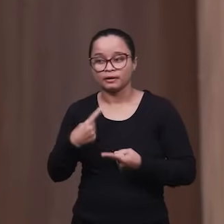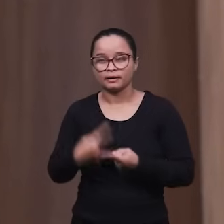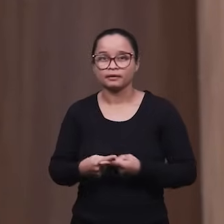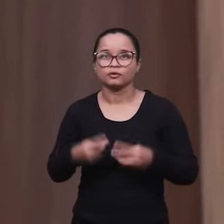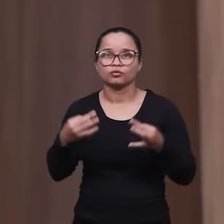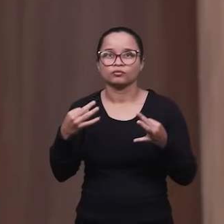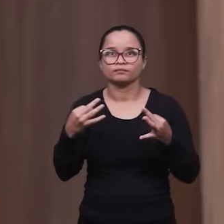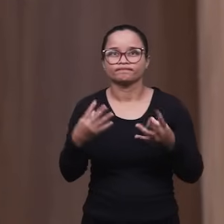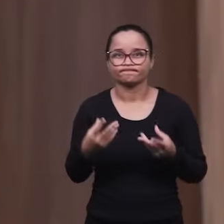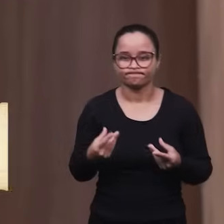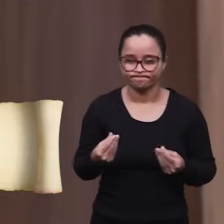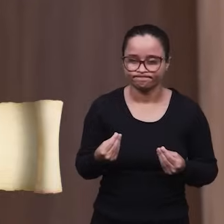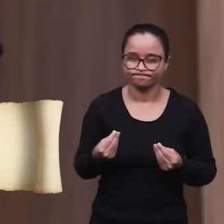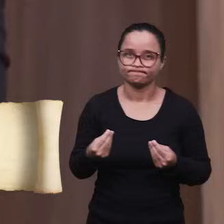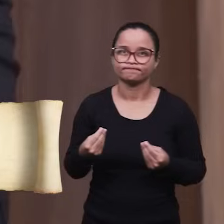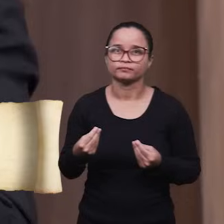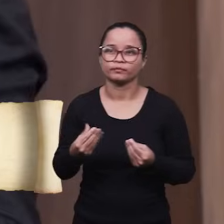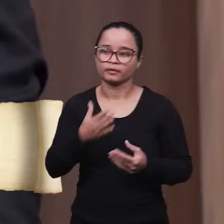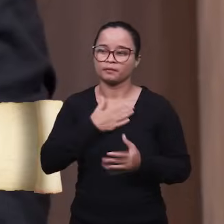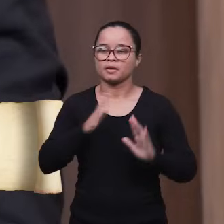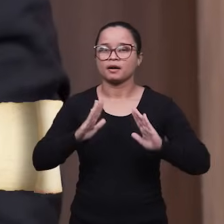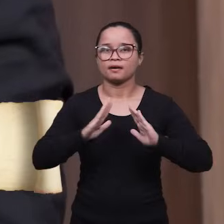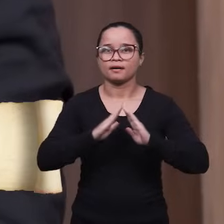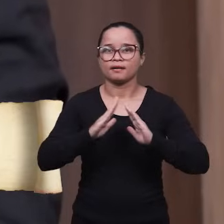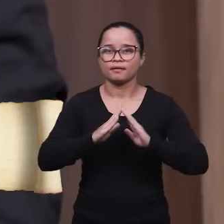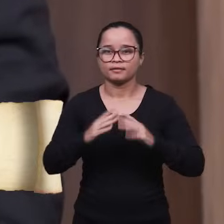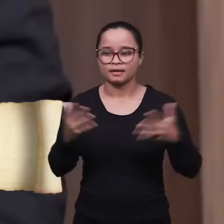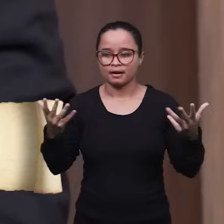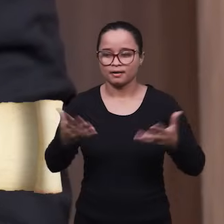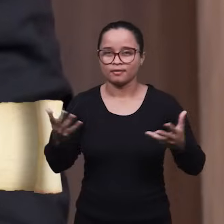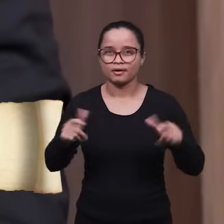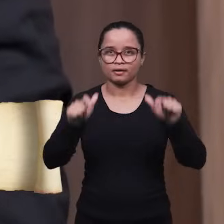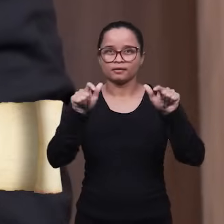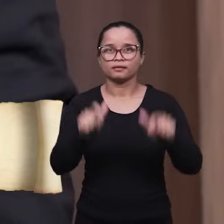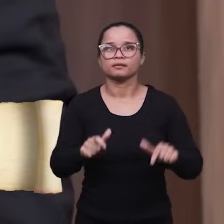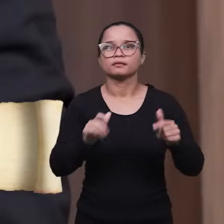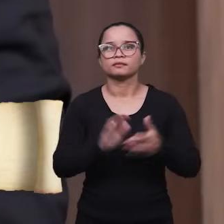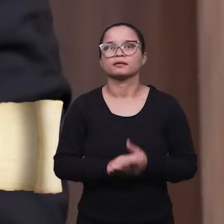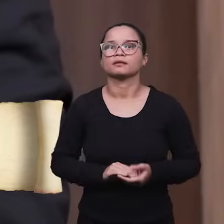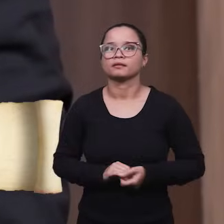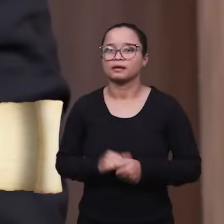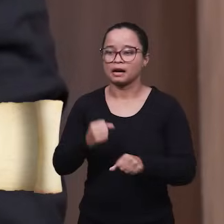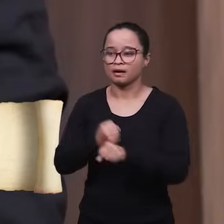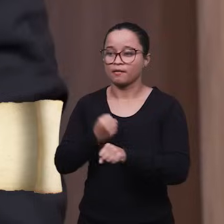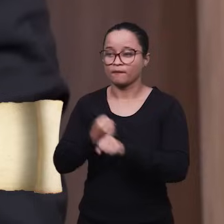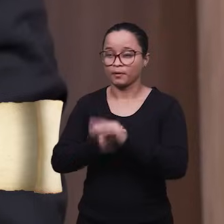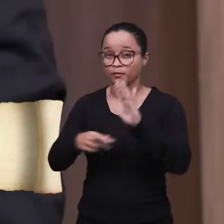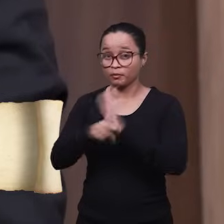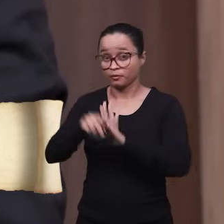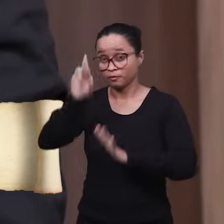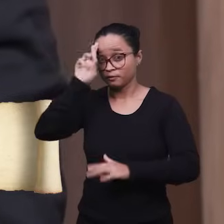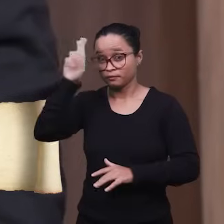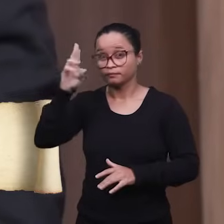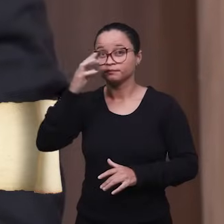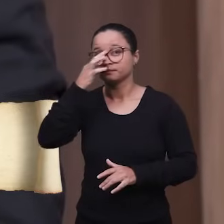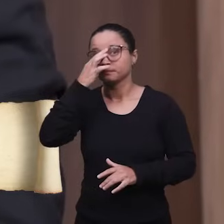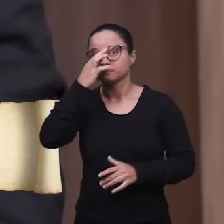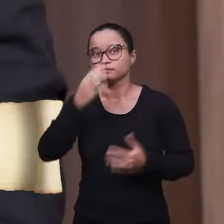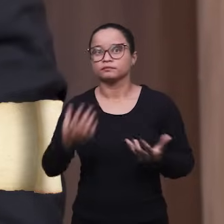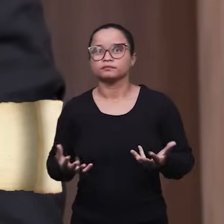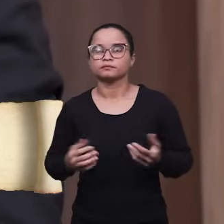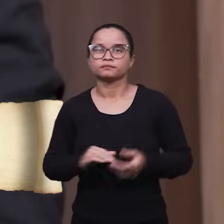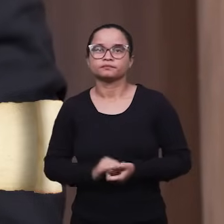total desprendimento e disse assim, a minha casa agora é um lugar para ser feita a obra do Senhor. Né?